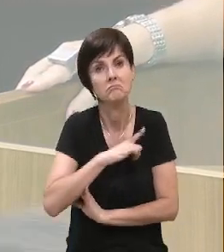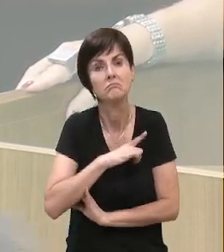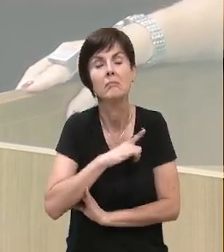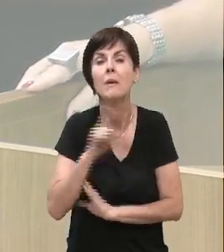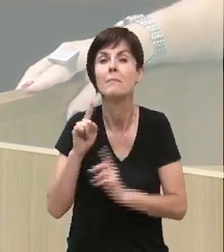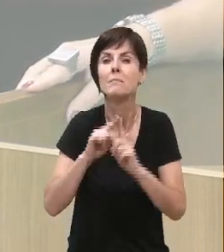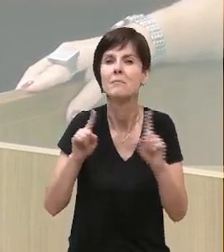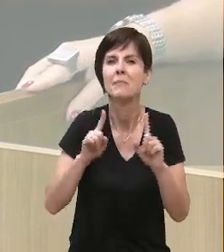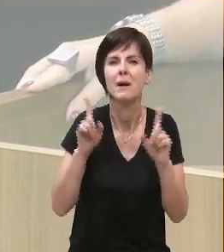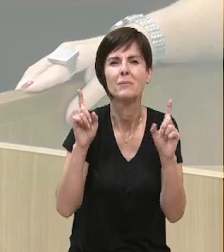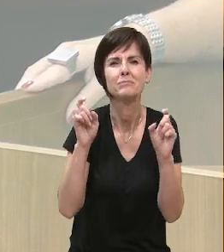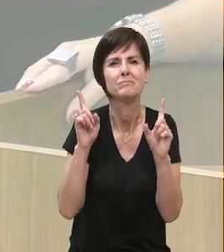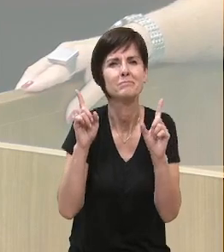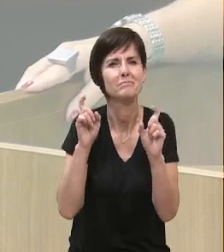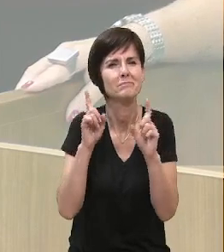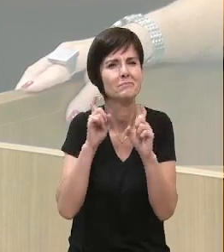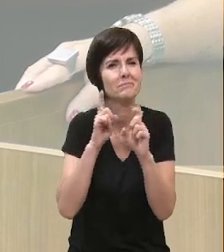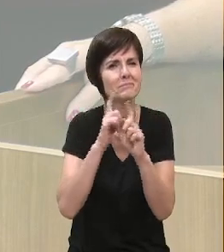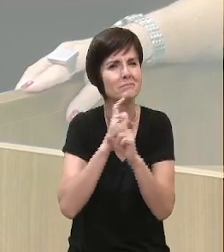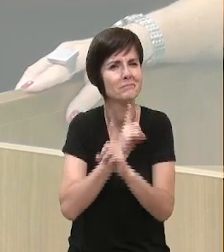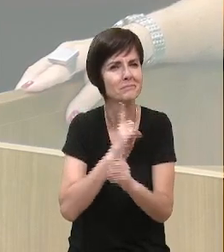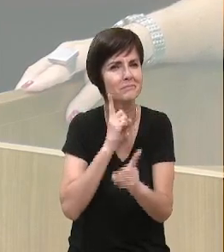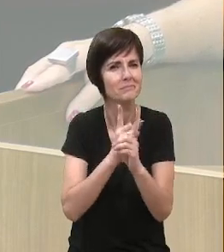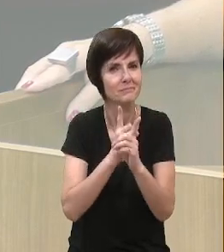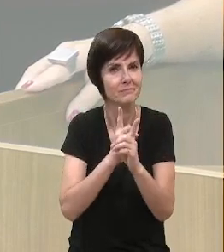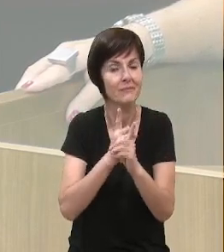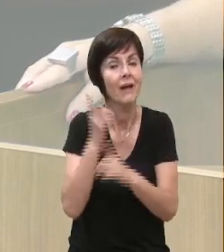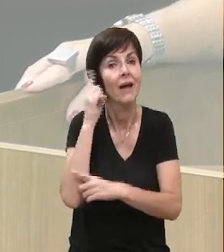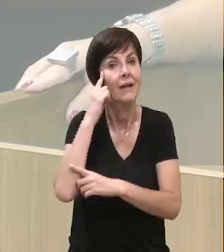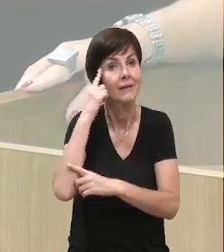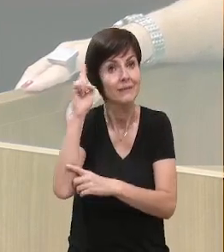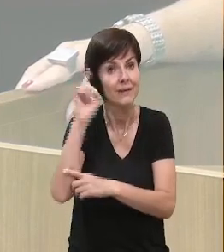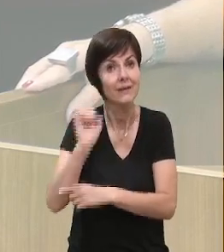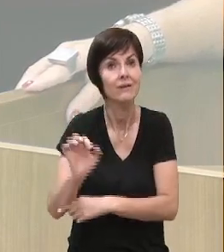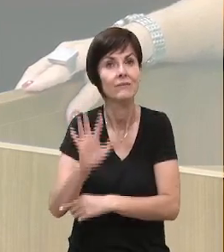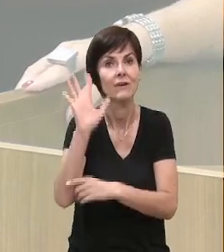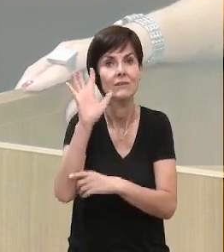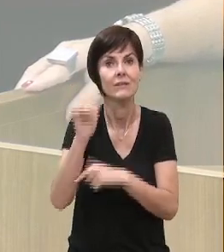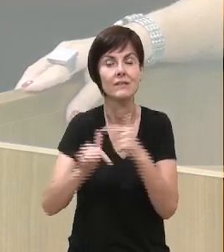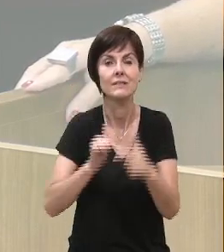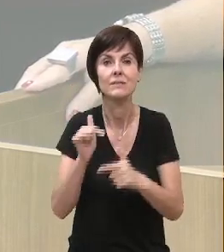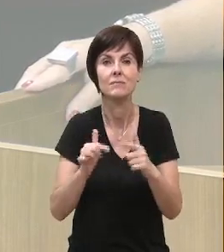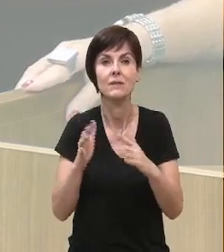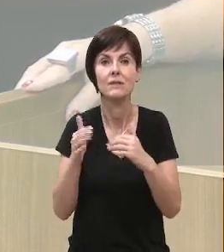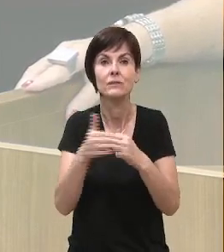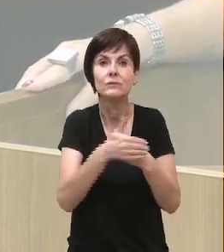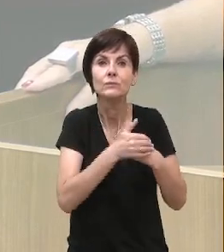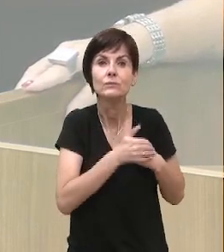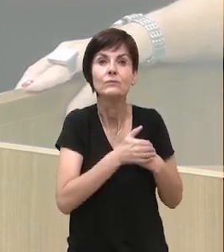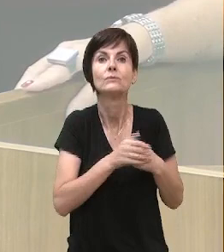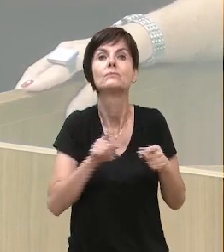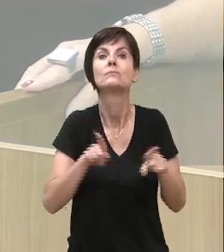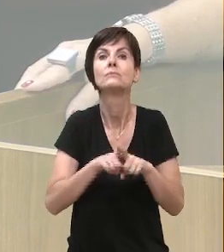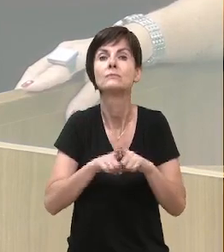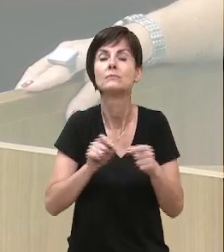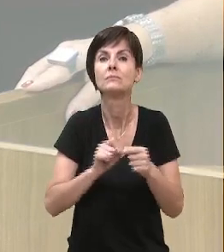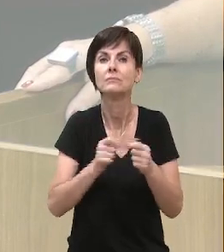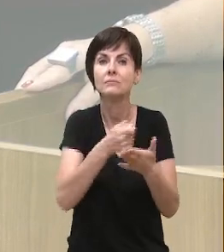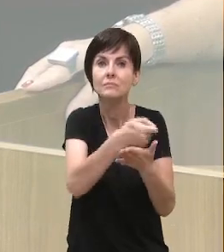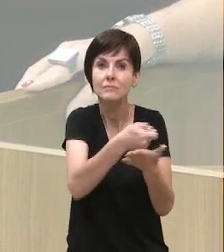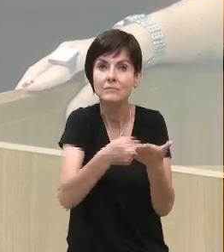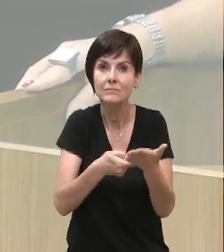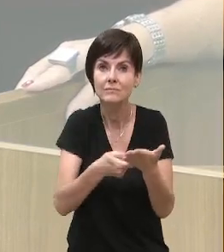isso é bastante raro. A ideia é valorizar mesmo esse trabalho, depois fazermos um